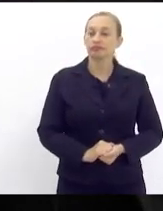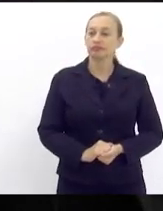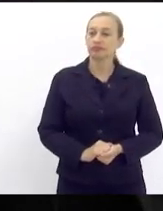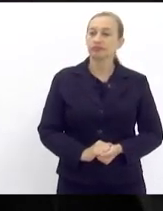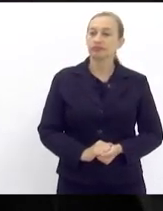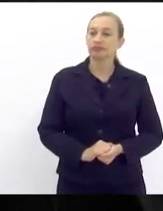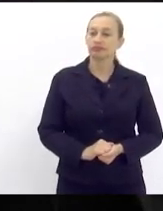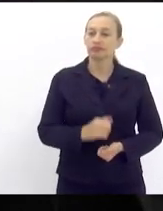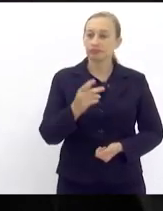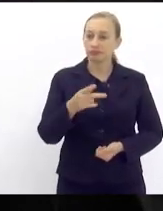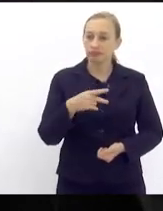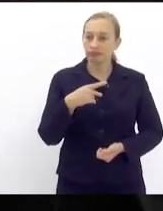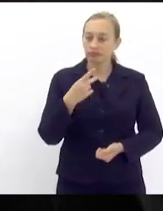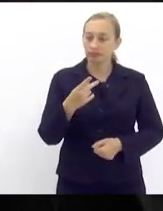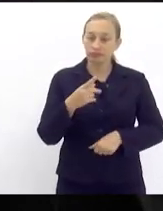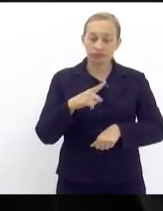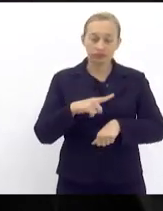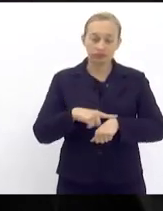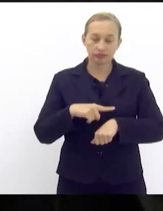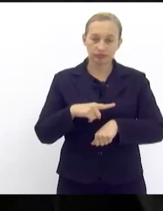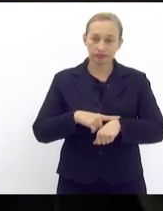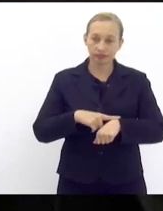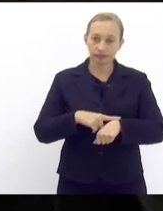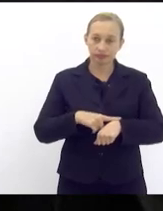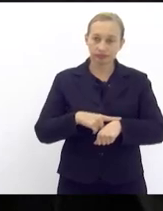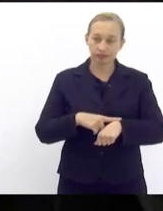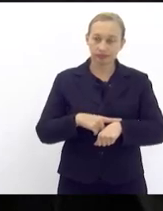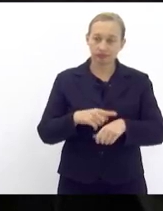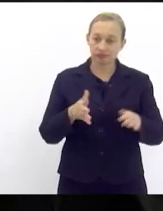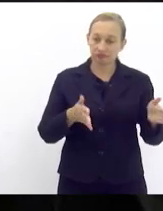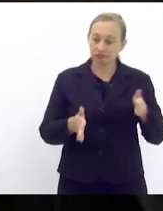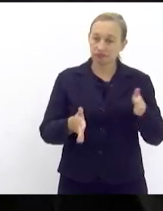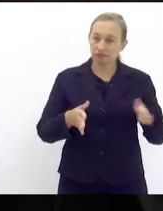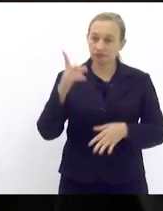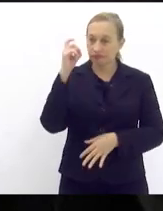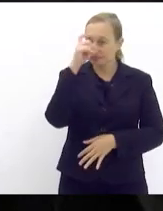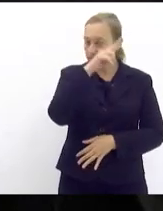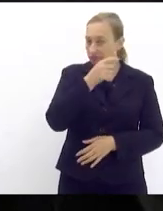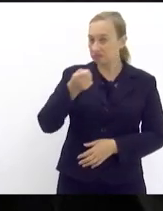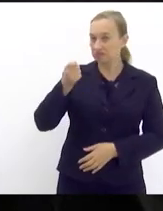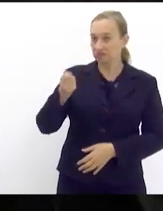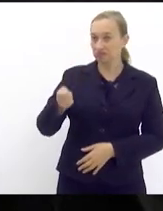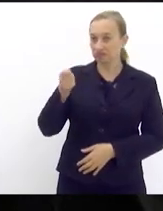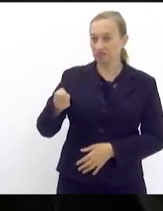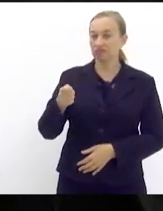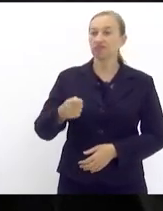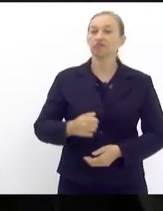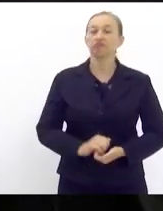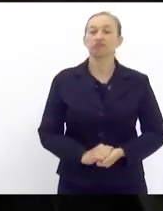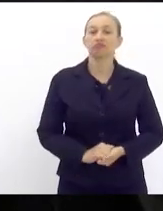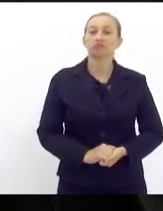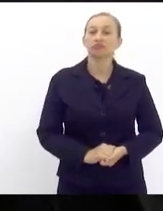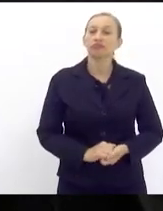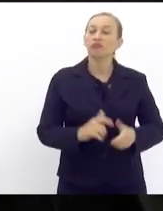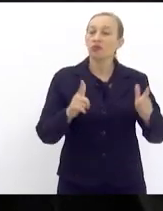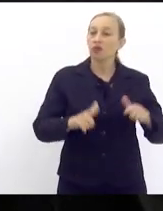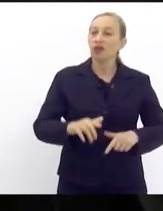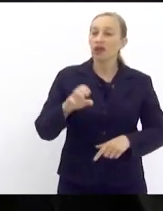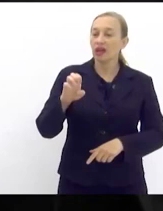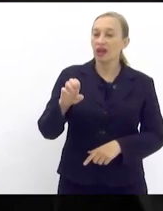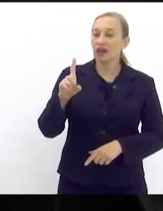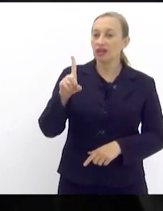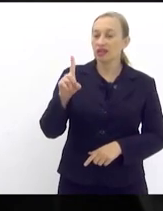a tragédia que foi o duro período da ditadura Onde Edson